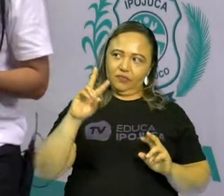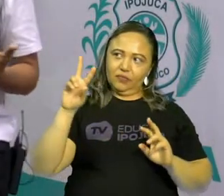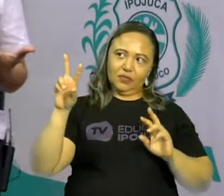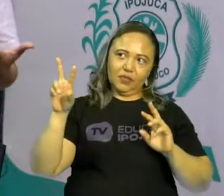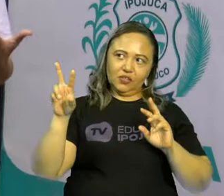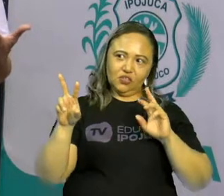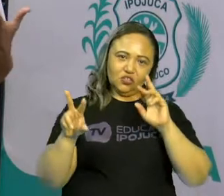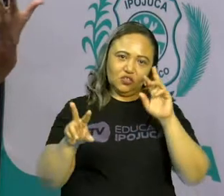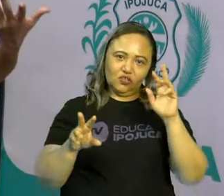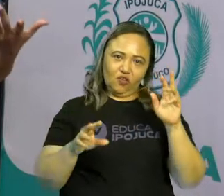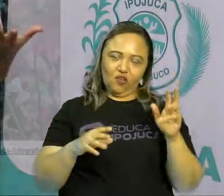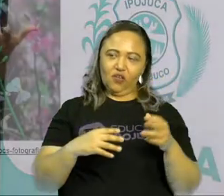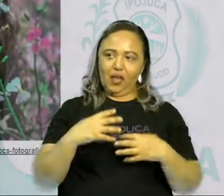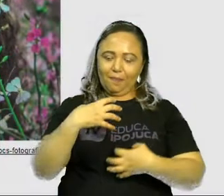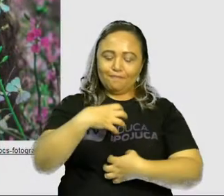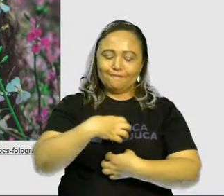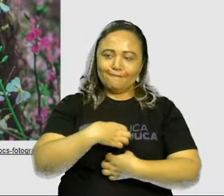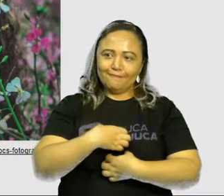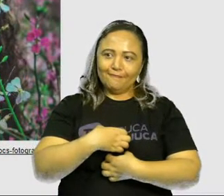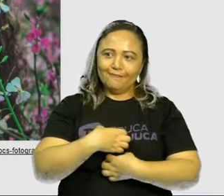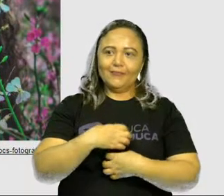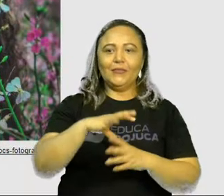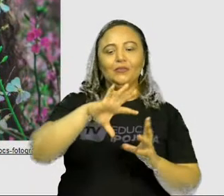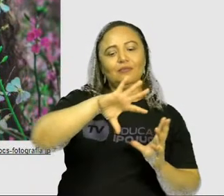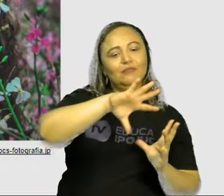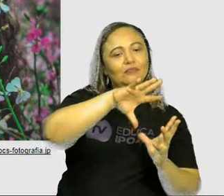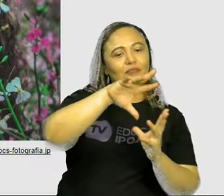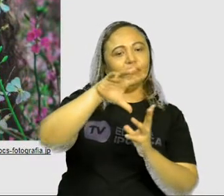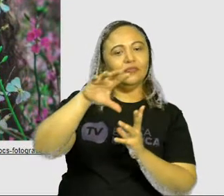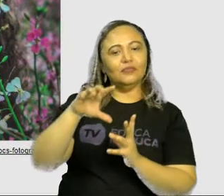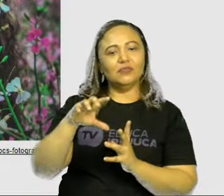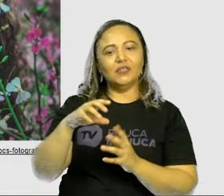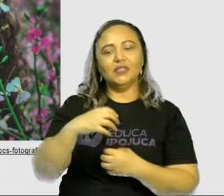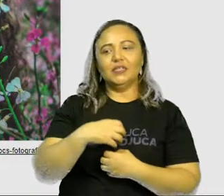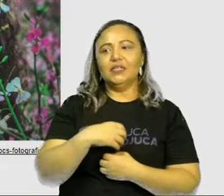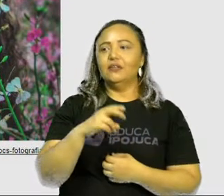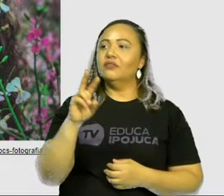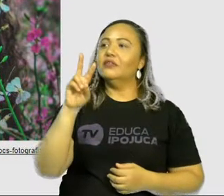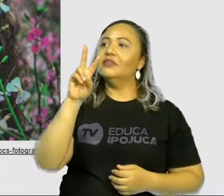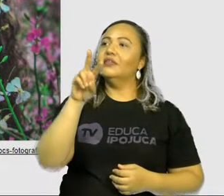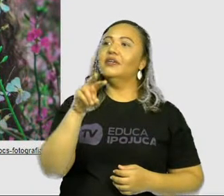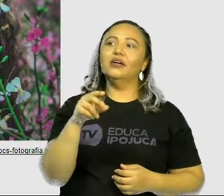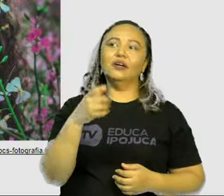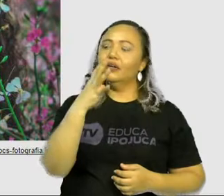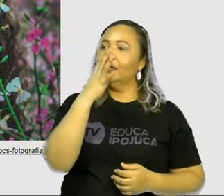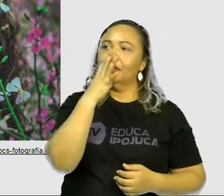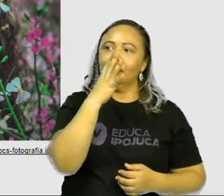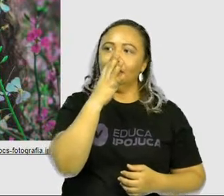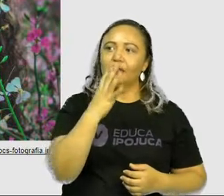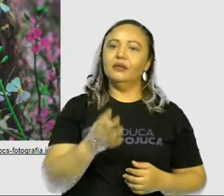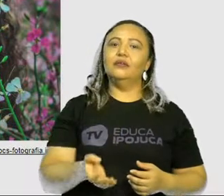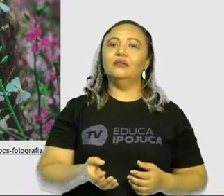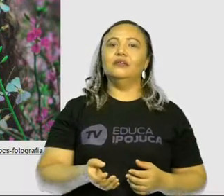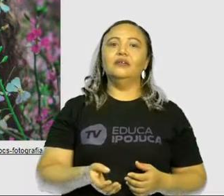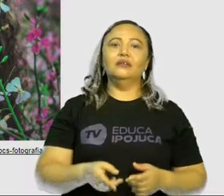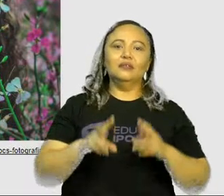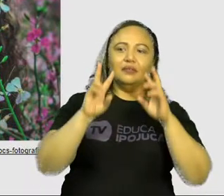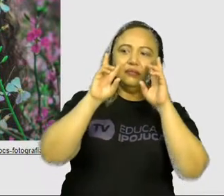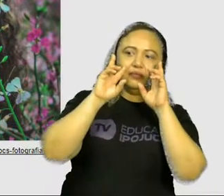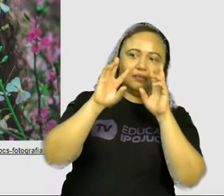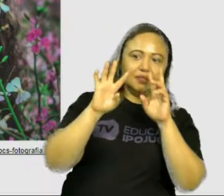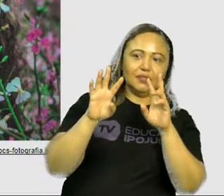Como assim os pais olhar o mundo tem pessoas que quando olho uma arte se Encanta outros 5.000